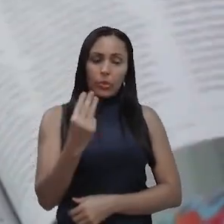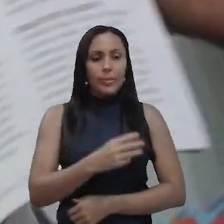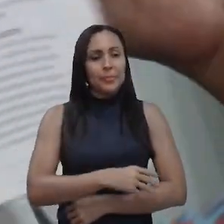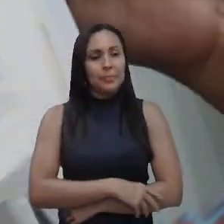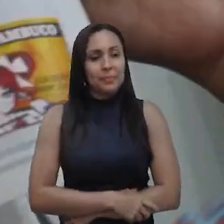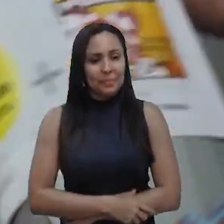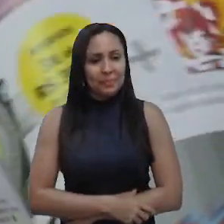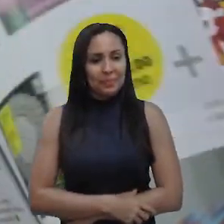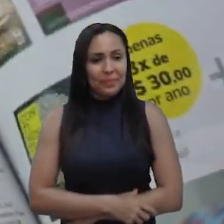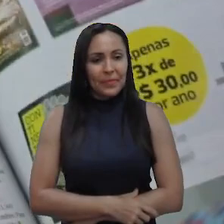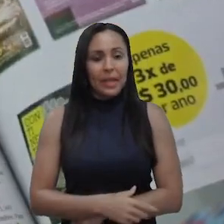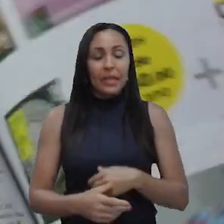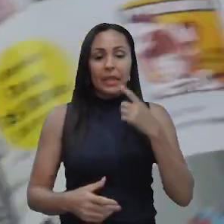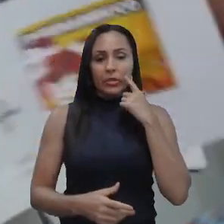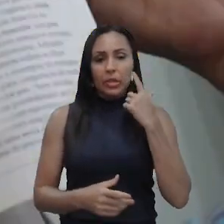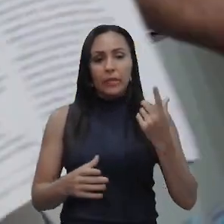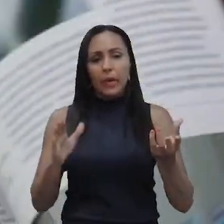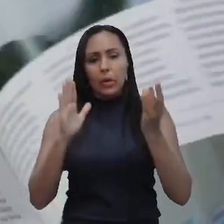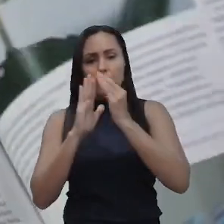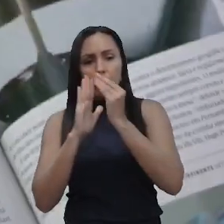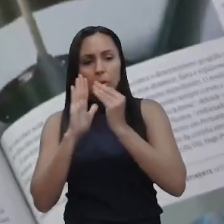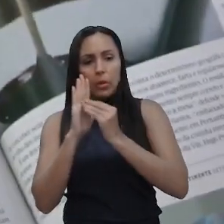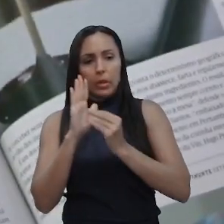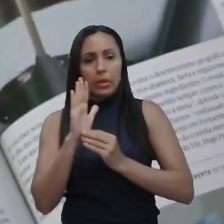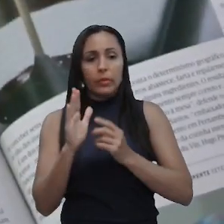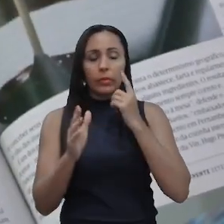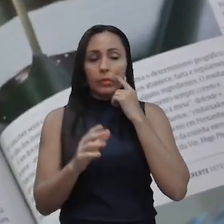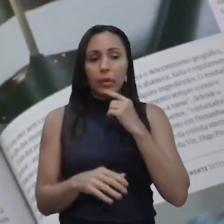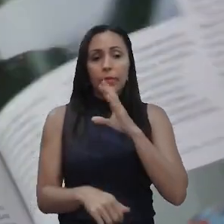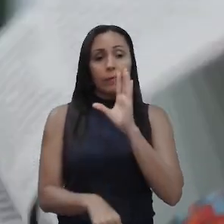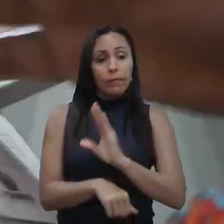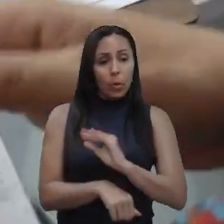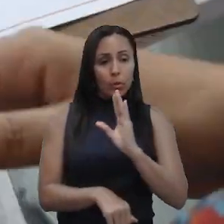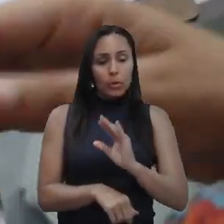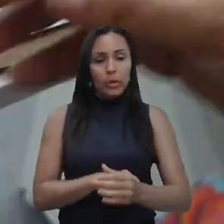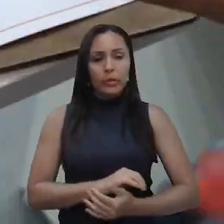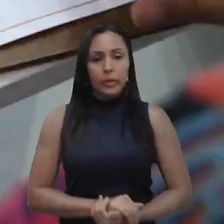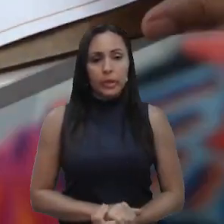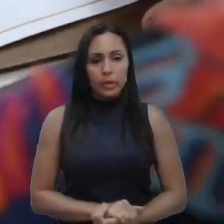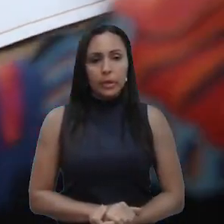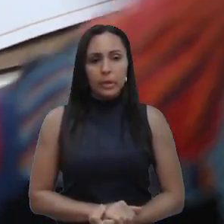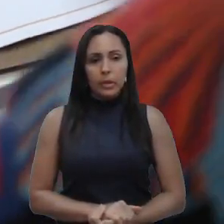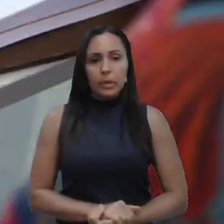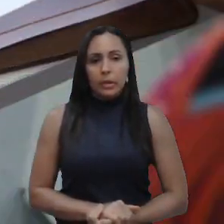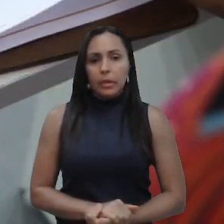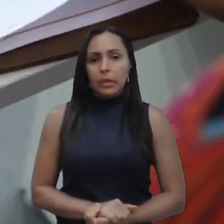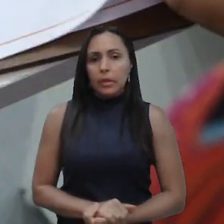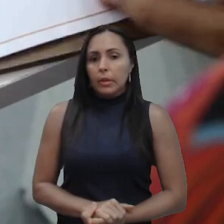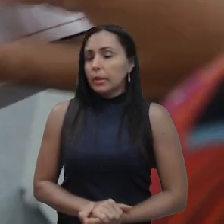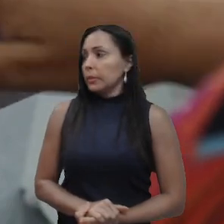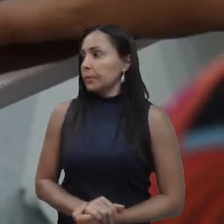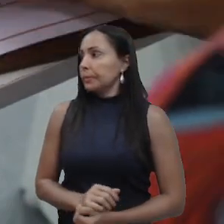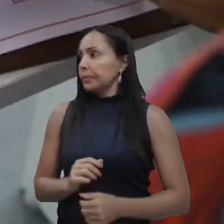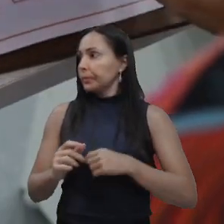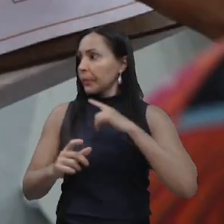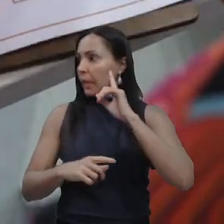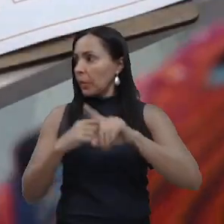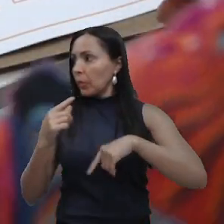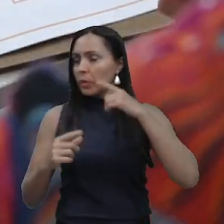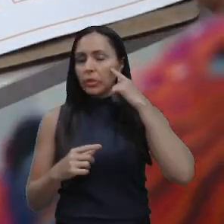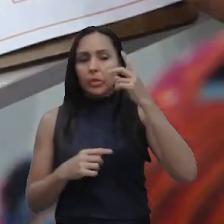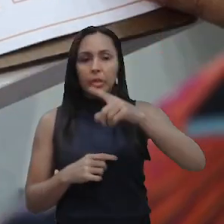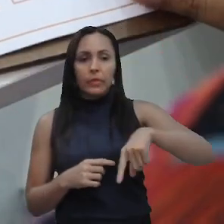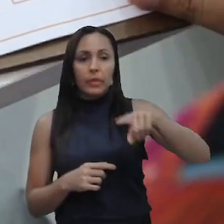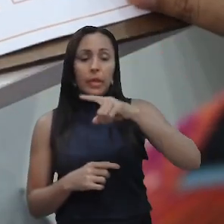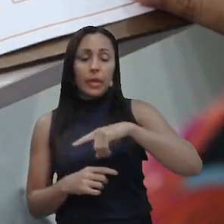gente vai montando e vai colocando as fotografias que forem interessantes e forem necessárias. Beleza? Bem, depois que a gente viu isso aqui, vamos